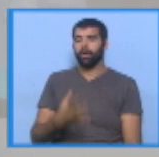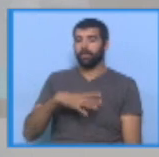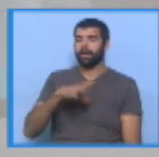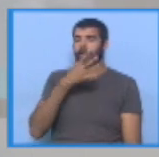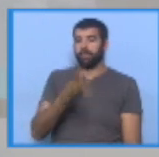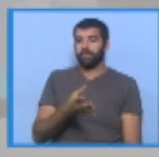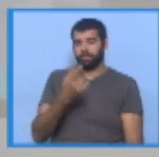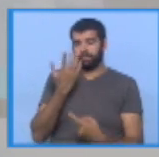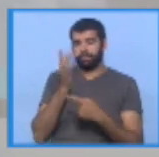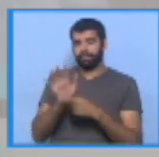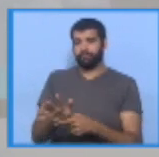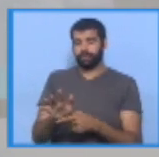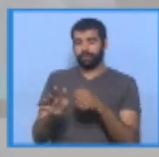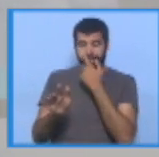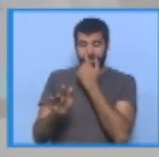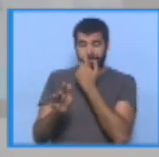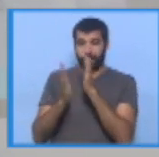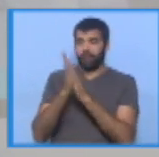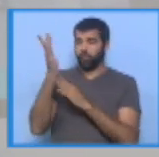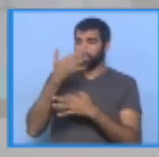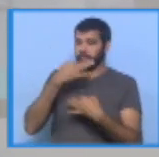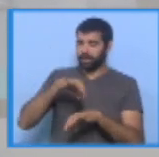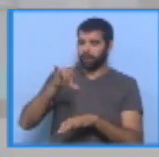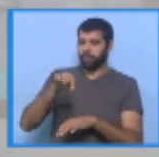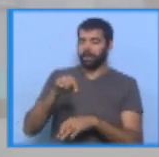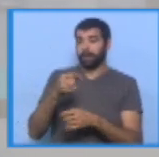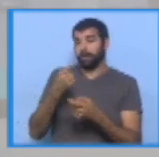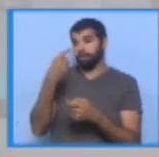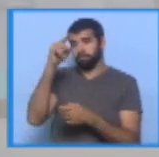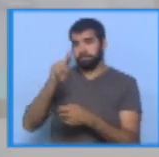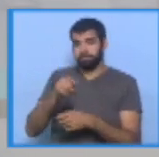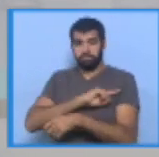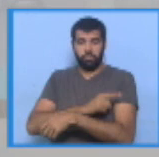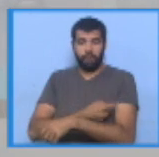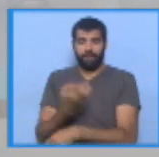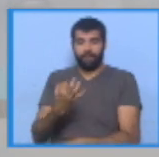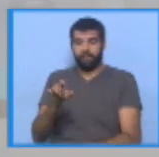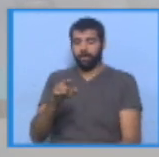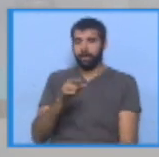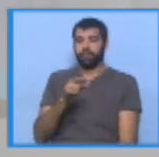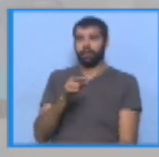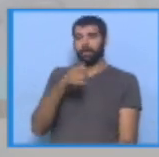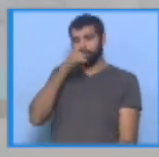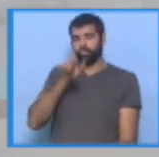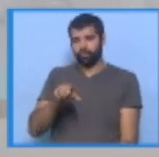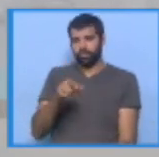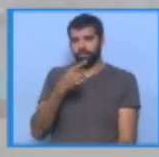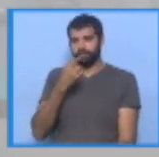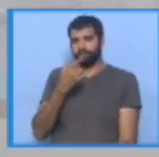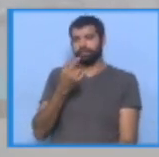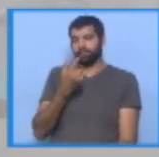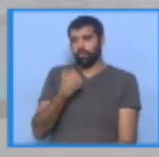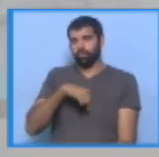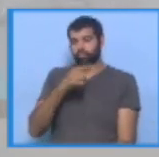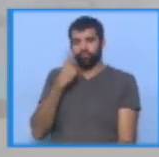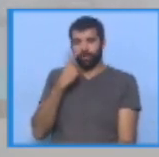para mostrar que até Deus é humilde, sendo todo-poderoso. François Varillon, que muitos conhecemos e